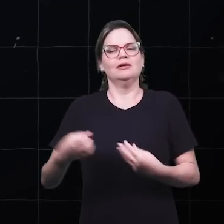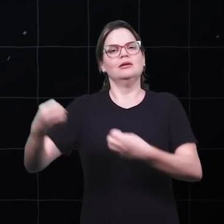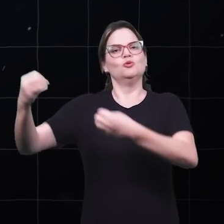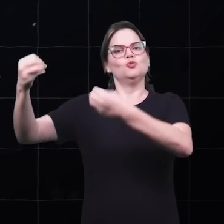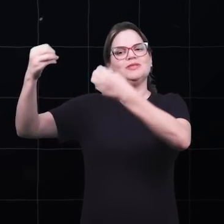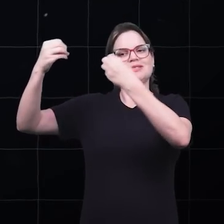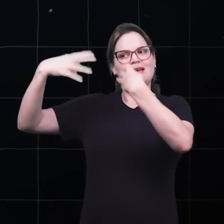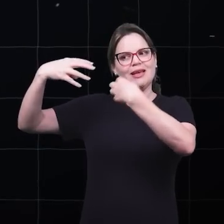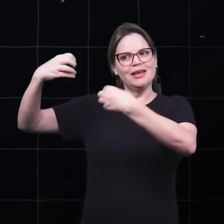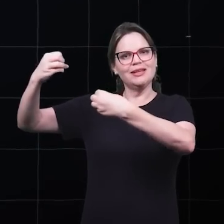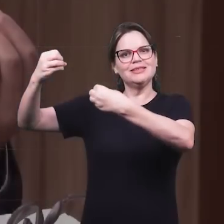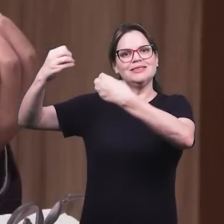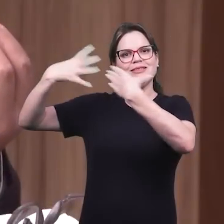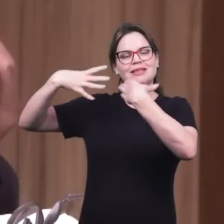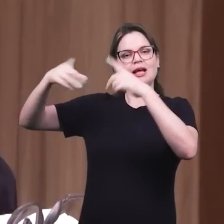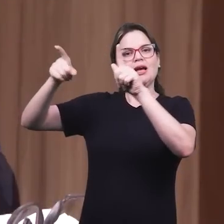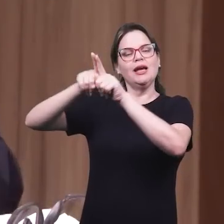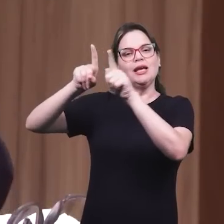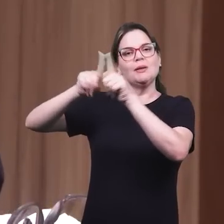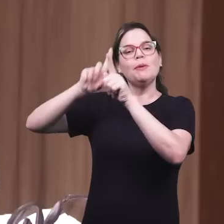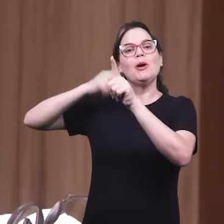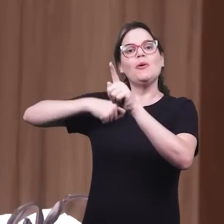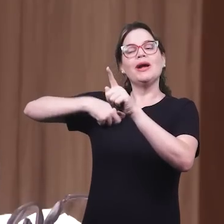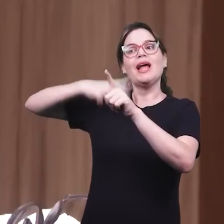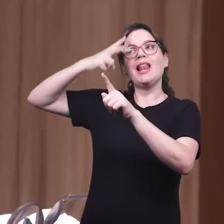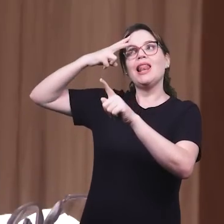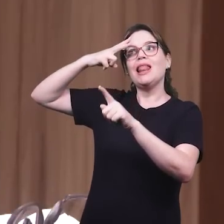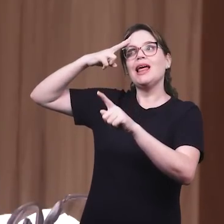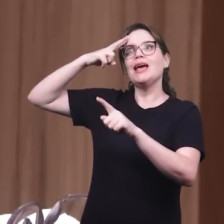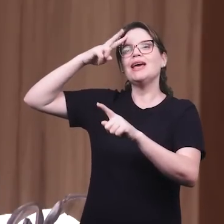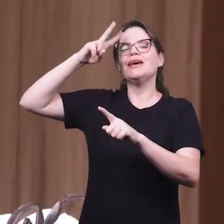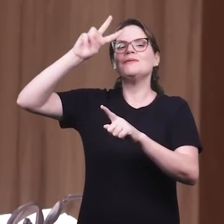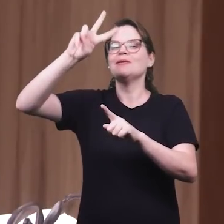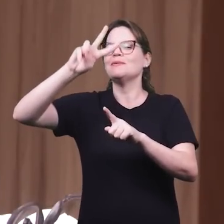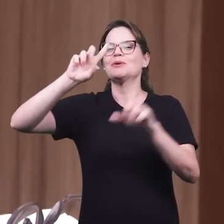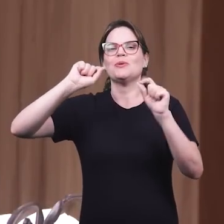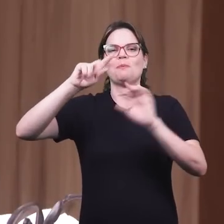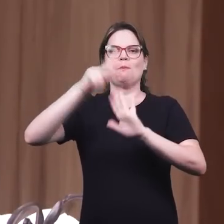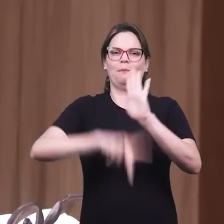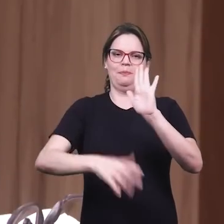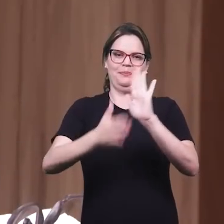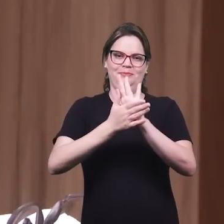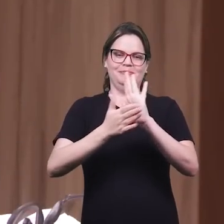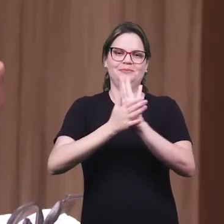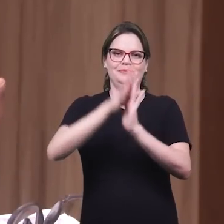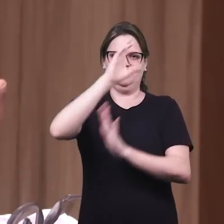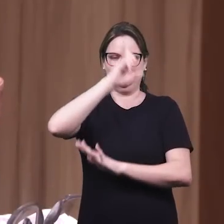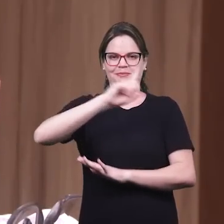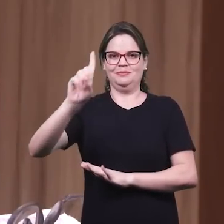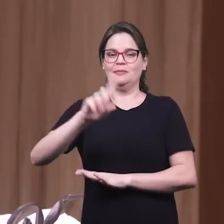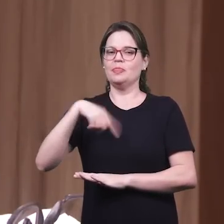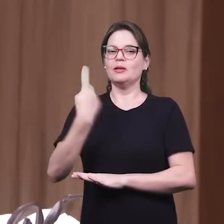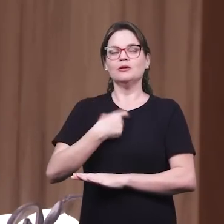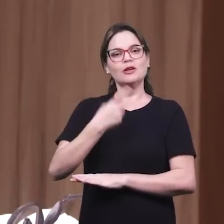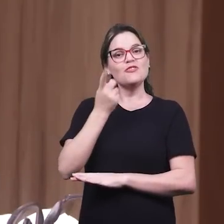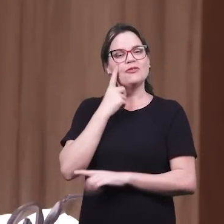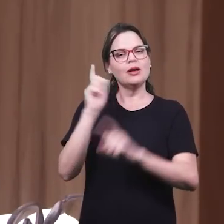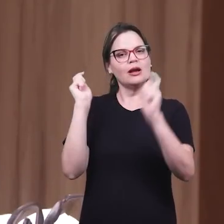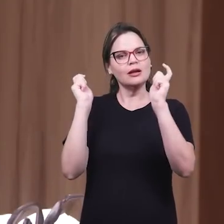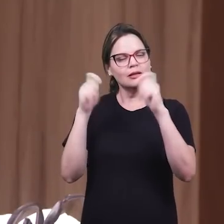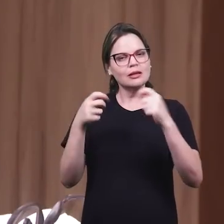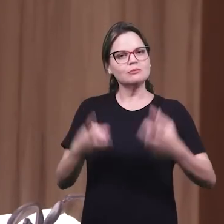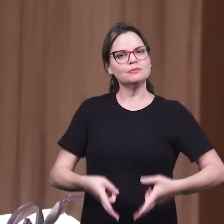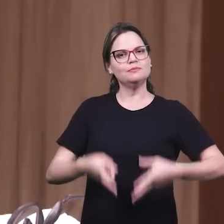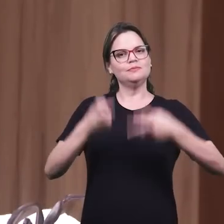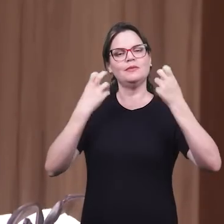nos fazer lembrar daquilo que é o projeto de Deus. Então a gente vê de uma forma espiritual